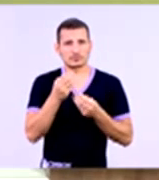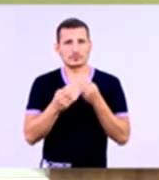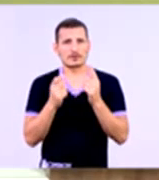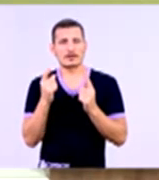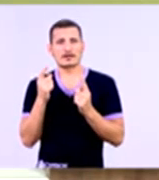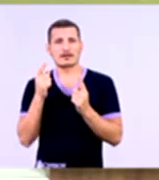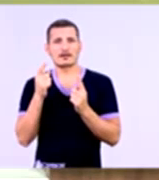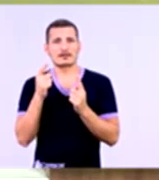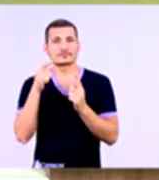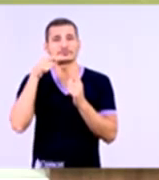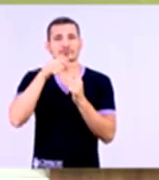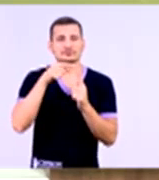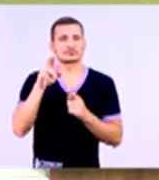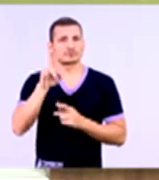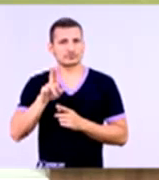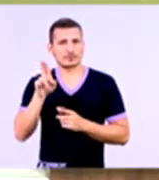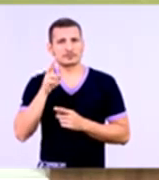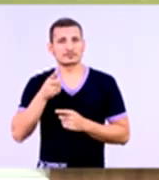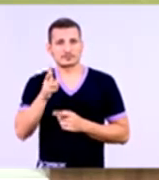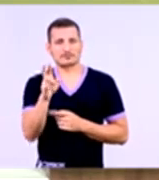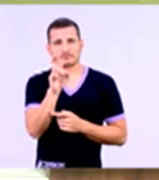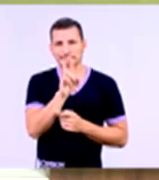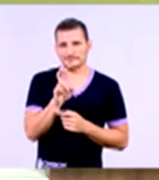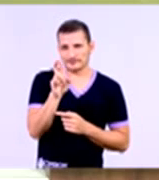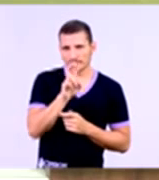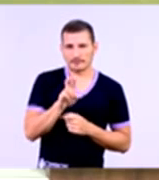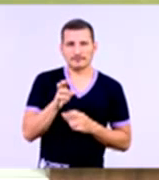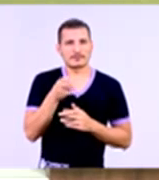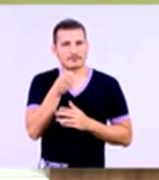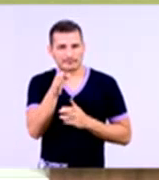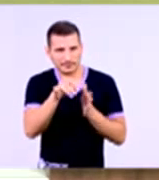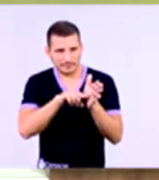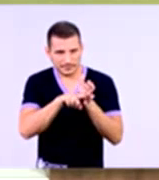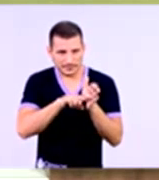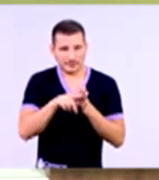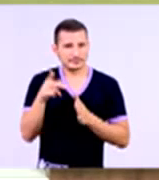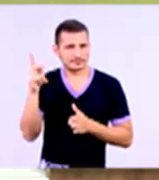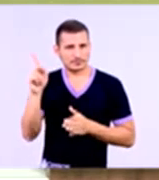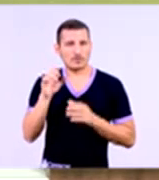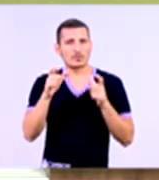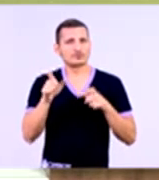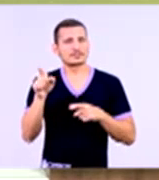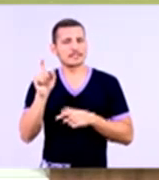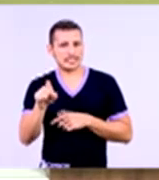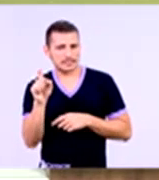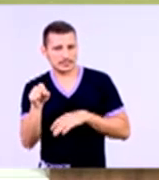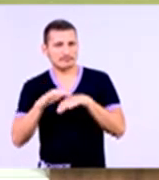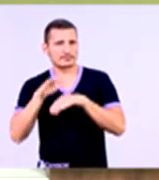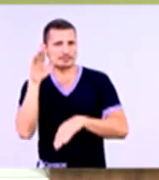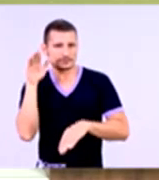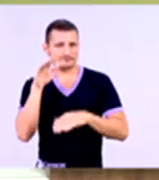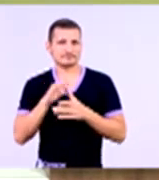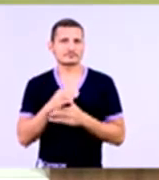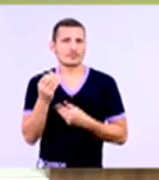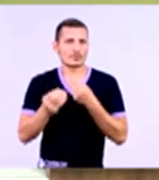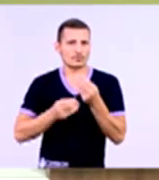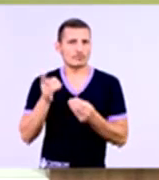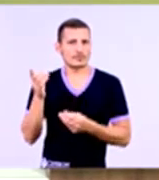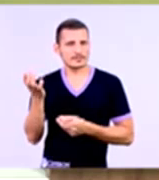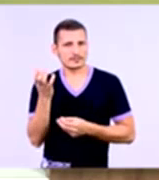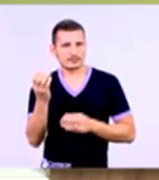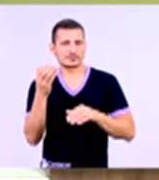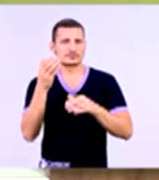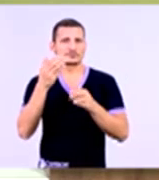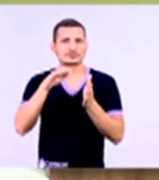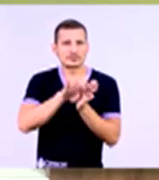usuário, né? Sempre monitorar a navegabilidade dele, né? Onde que ele clica mais, né? Como ele quer chegar, por